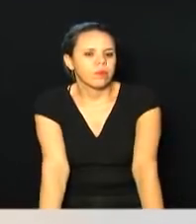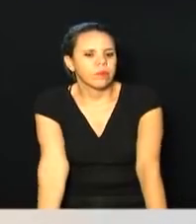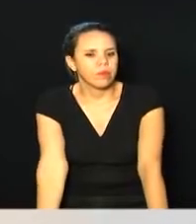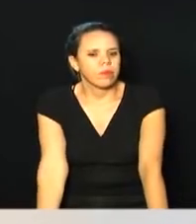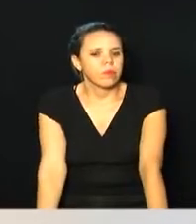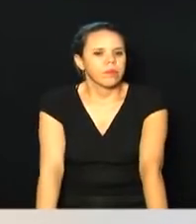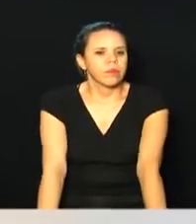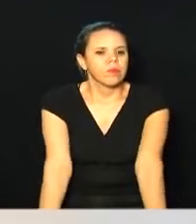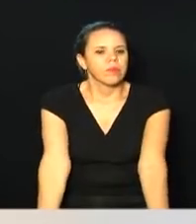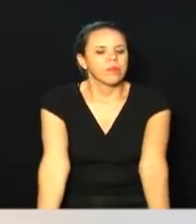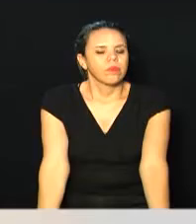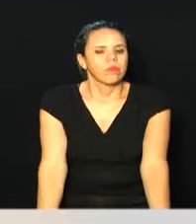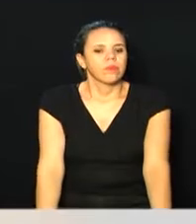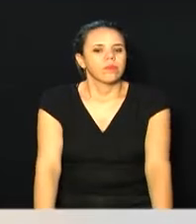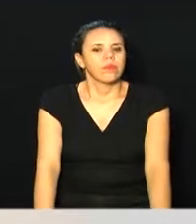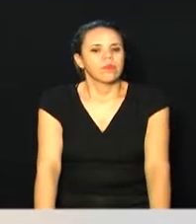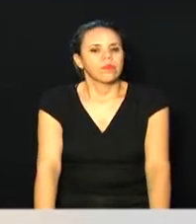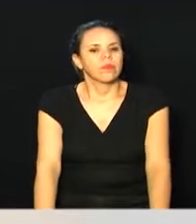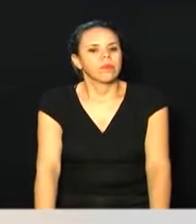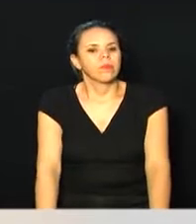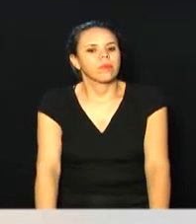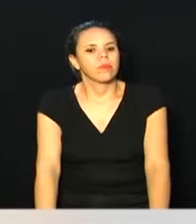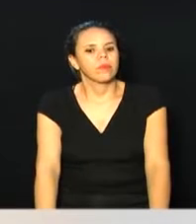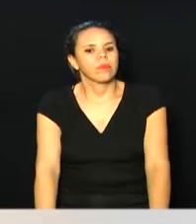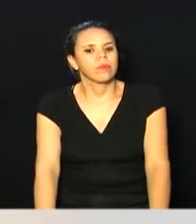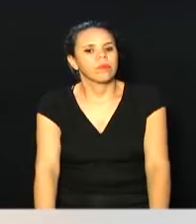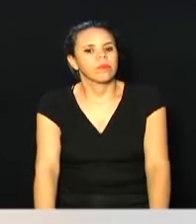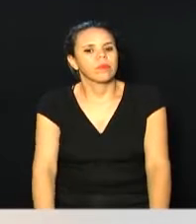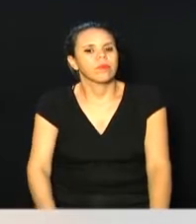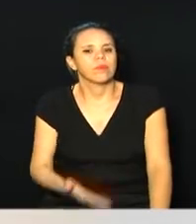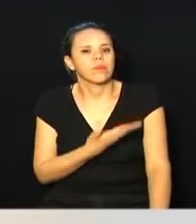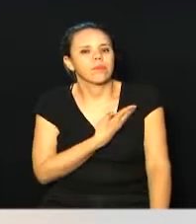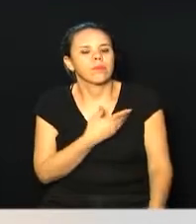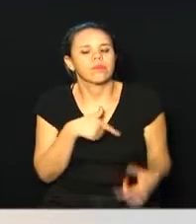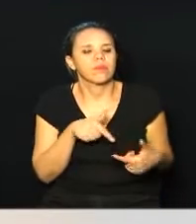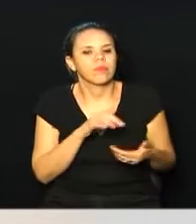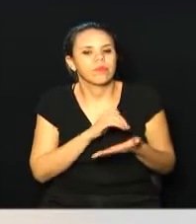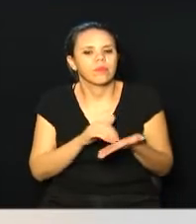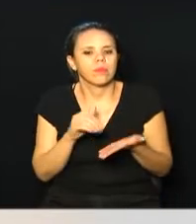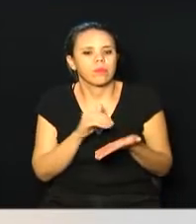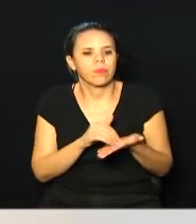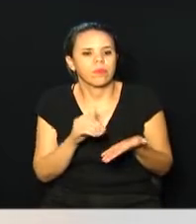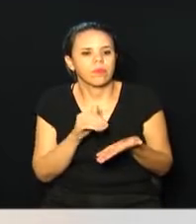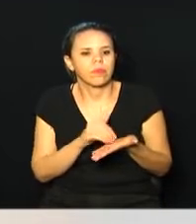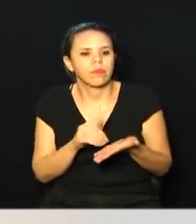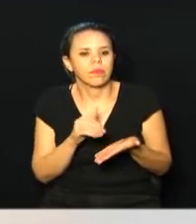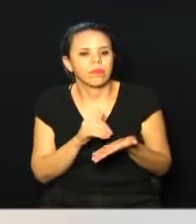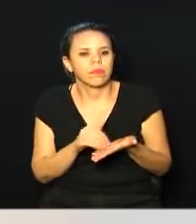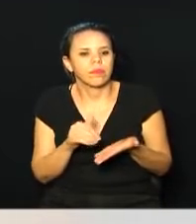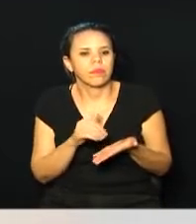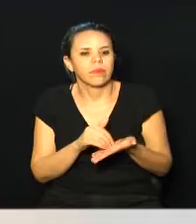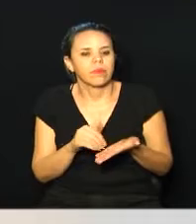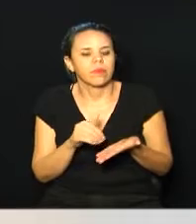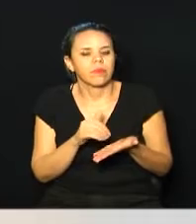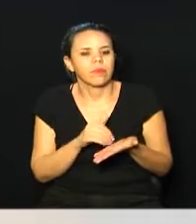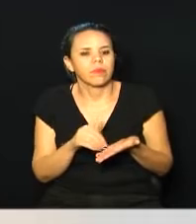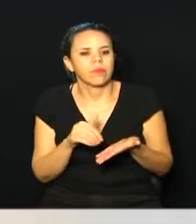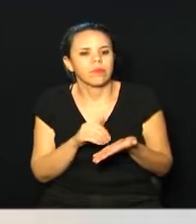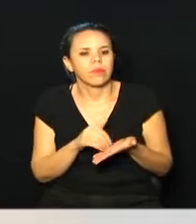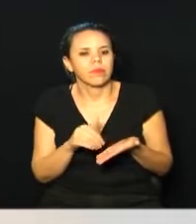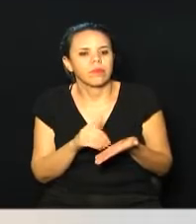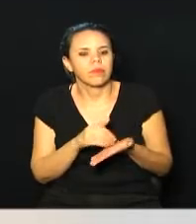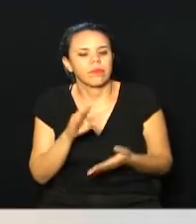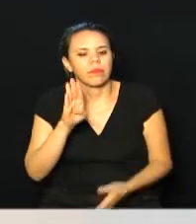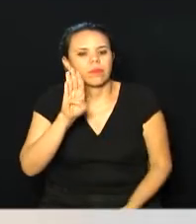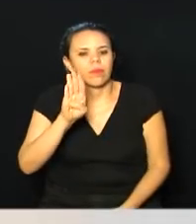Igor, cumprimentar o meu companheiro de trabalho, o secretário